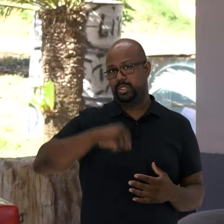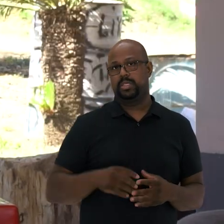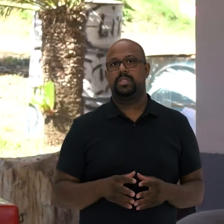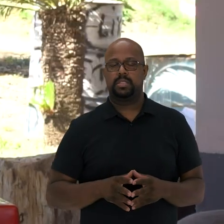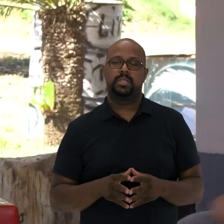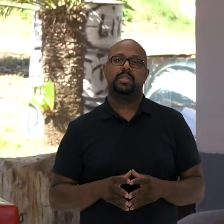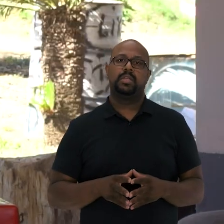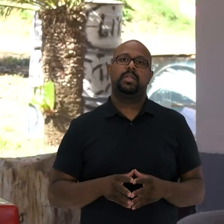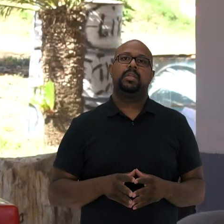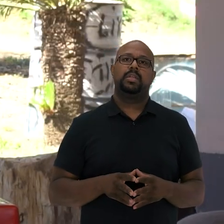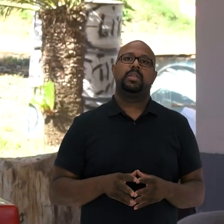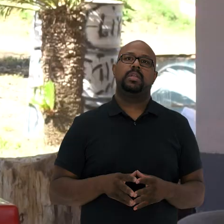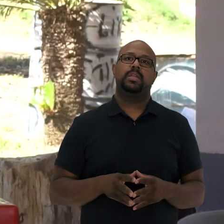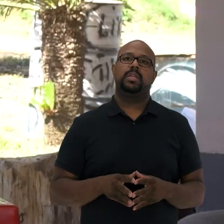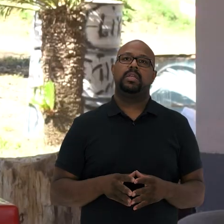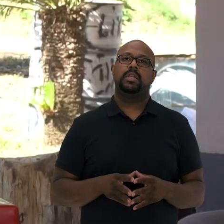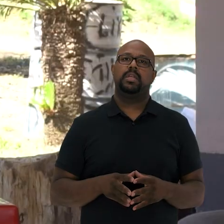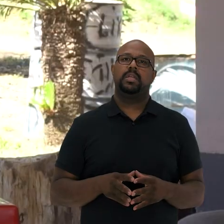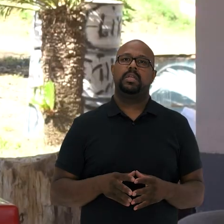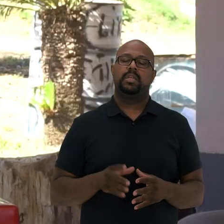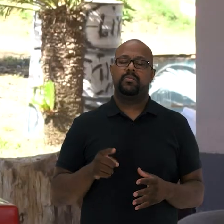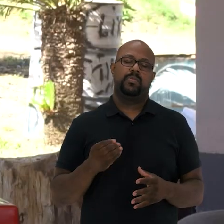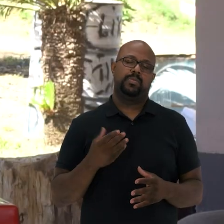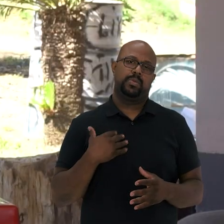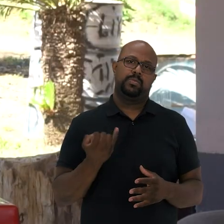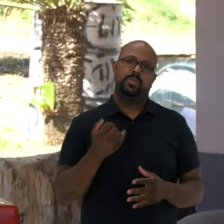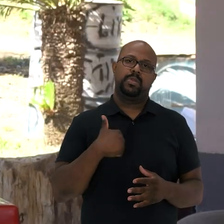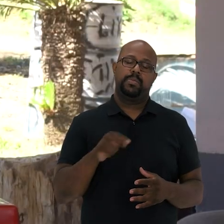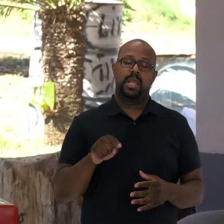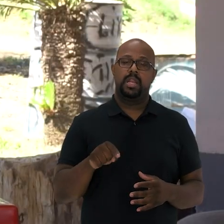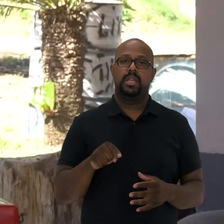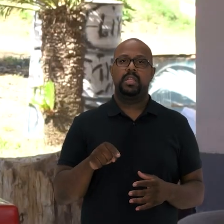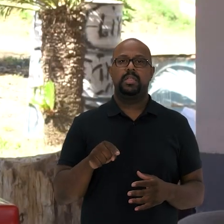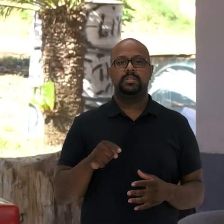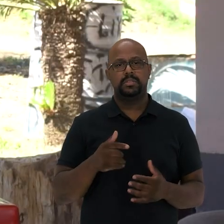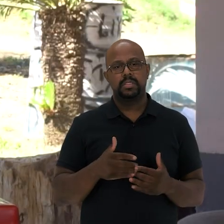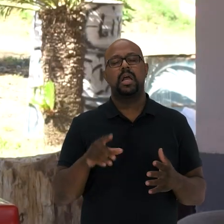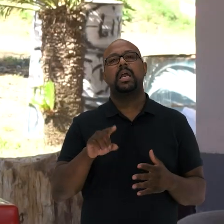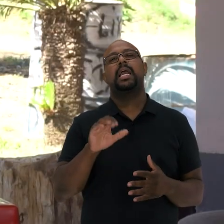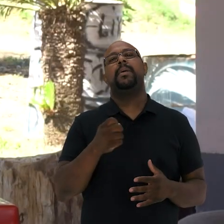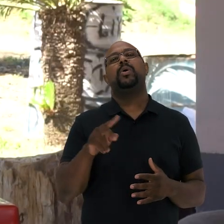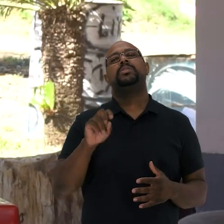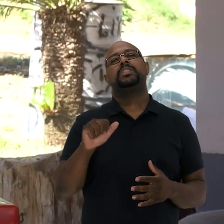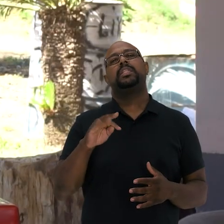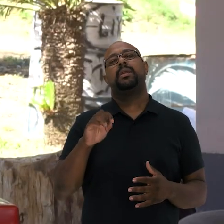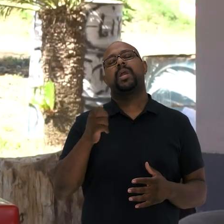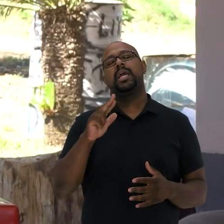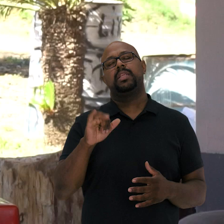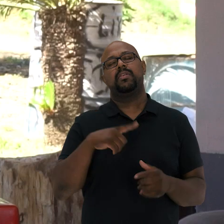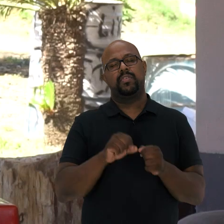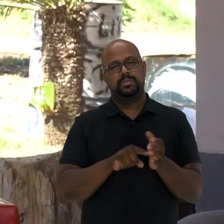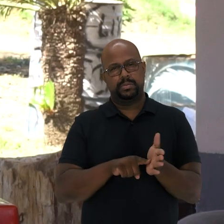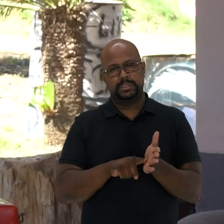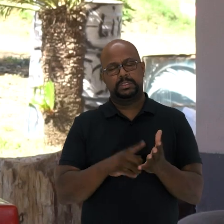muito bonitas, né? E foi no município foi em Tupã, né? Jari, no caso, Capão e Santa Maria, que